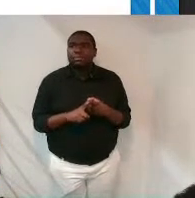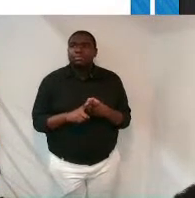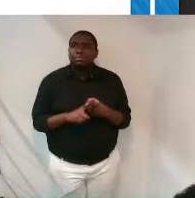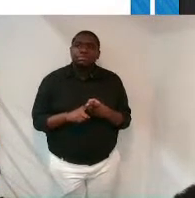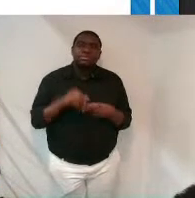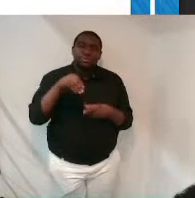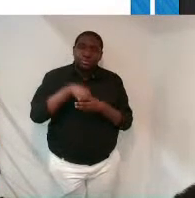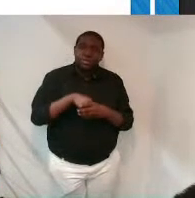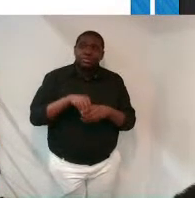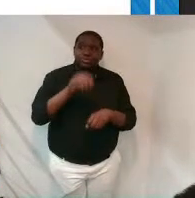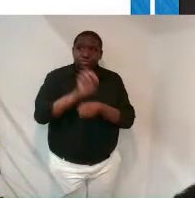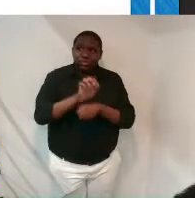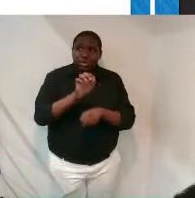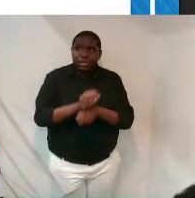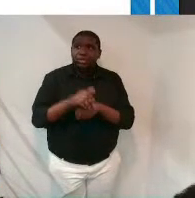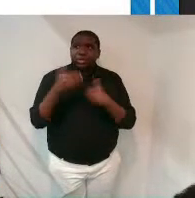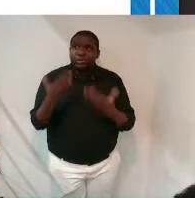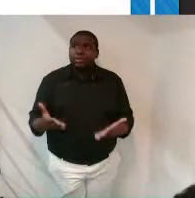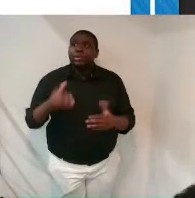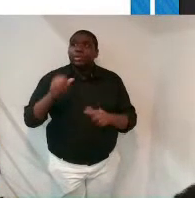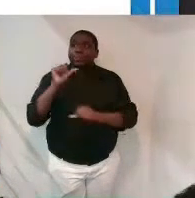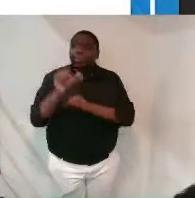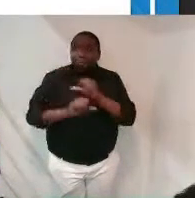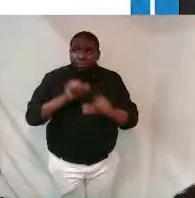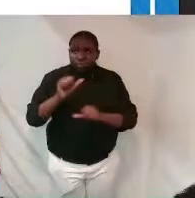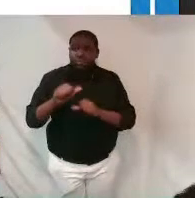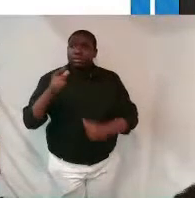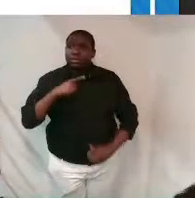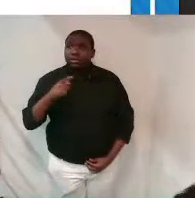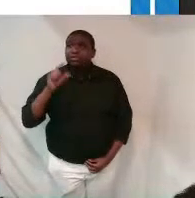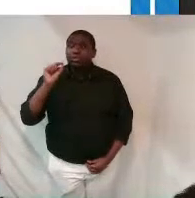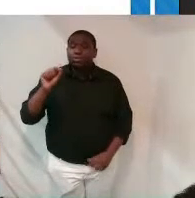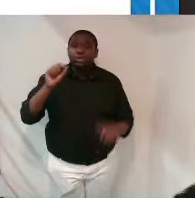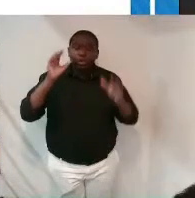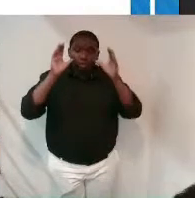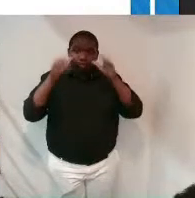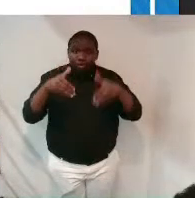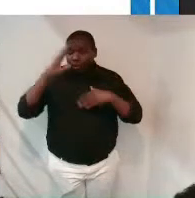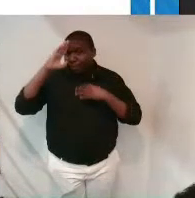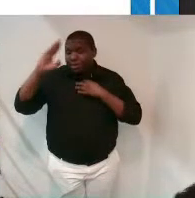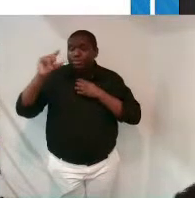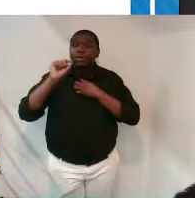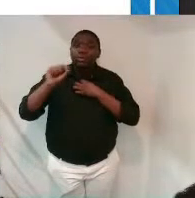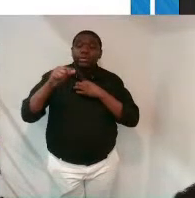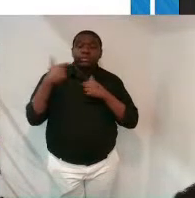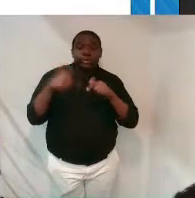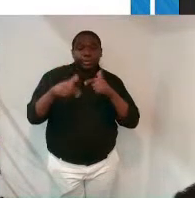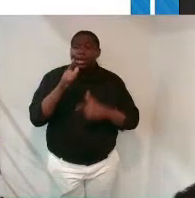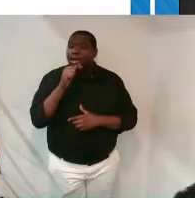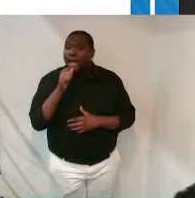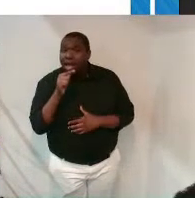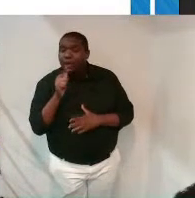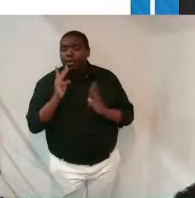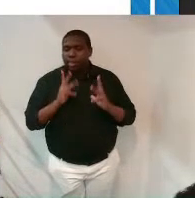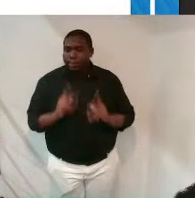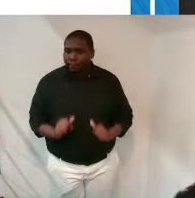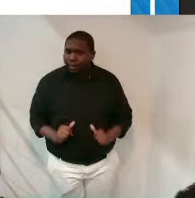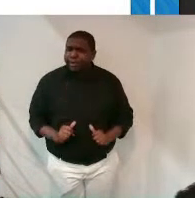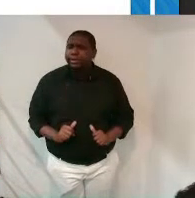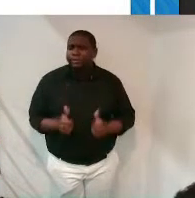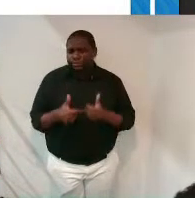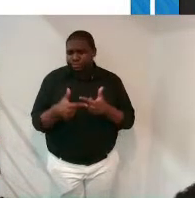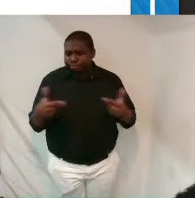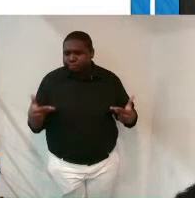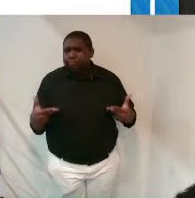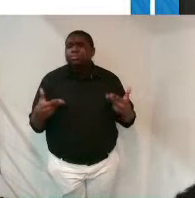estaduais. Essas mudanças tiveram como foco, sobretudo, os serviços de água e esgoto, mas também